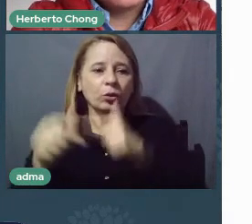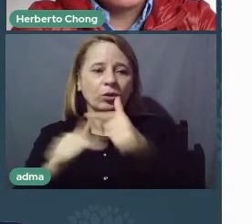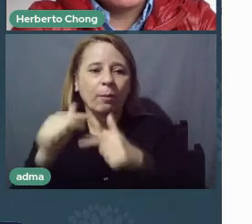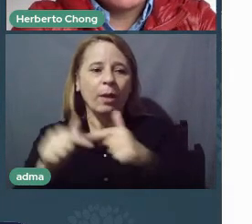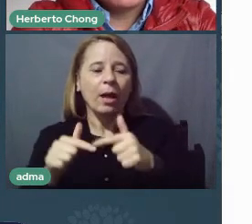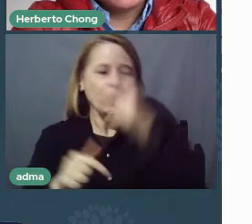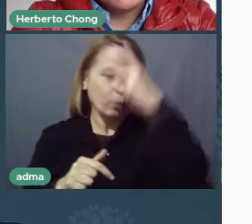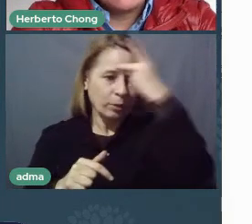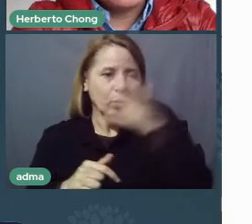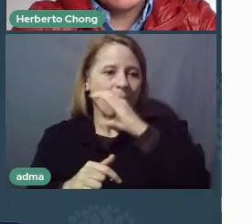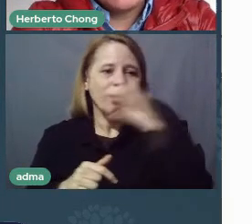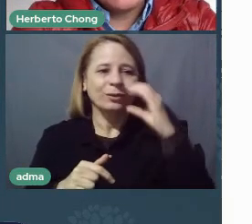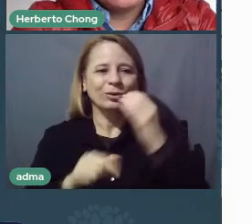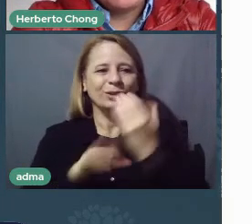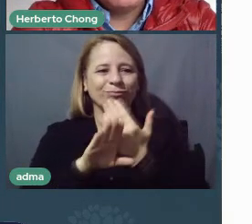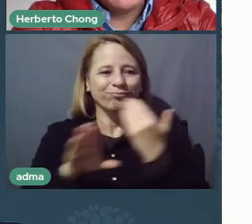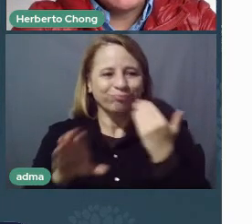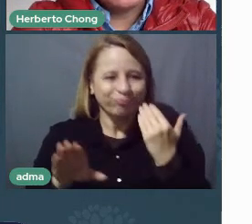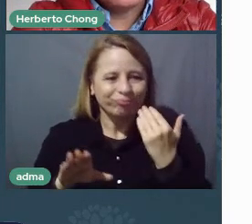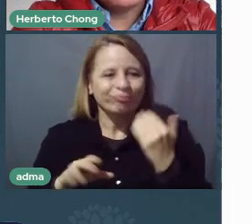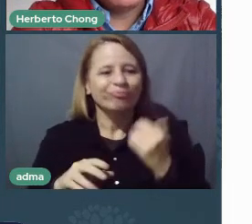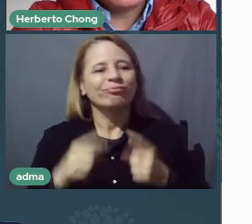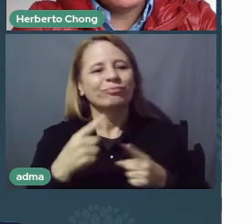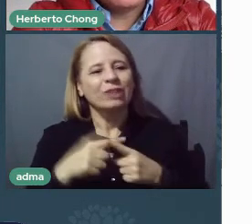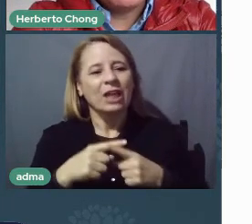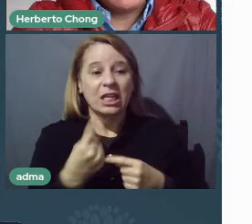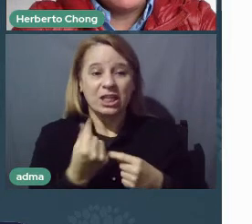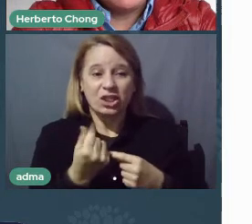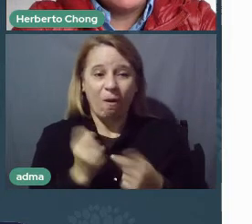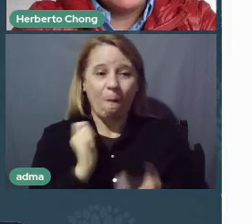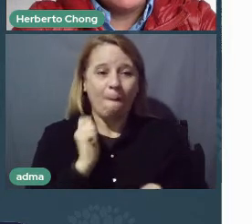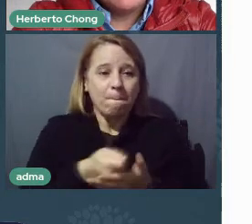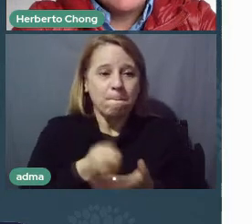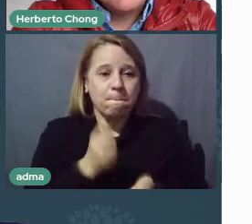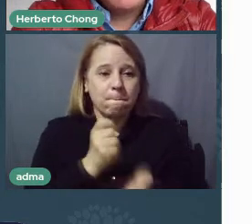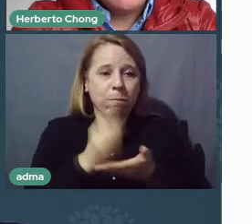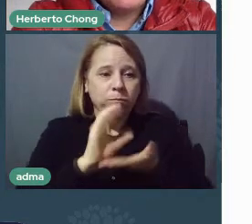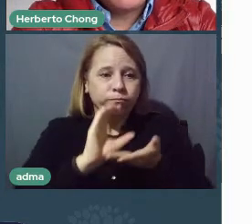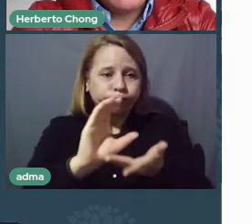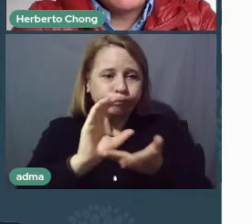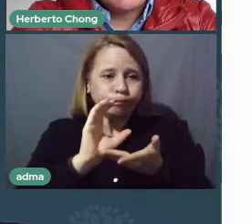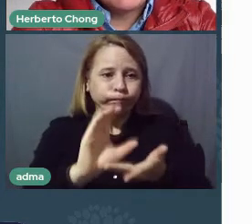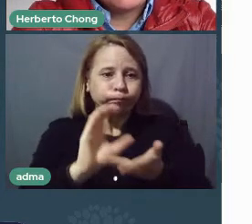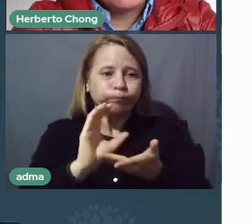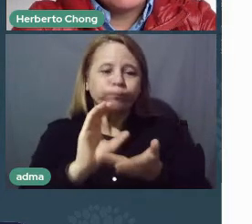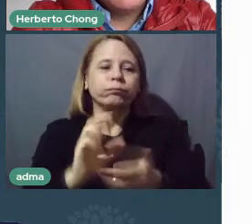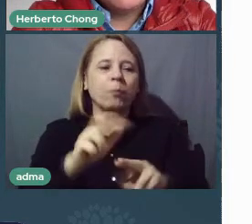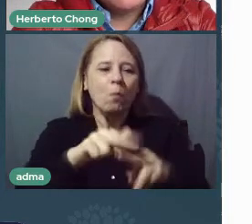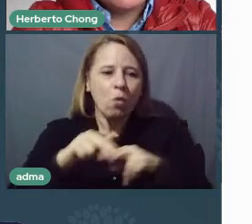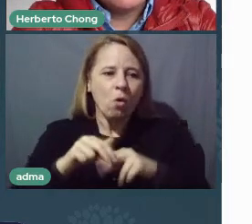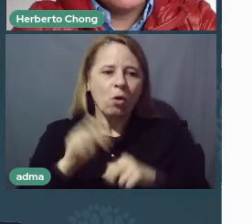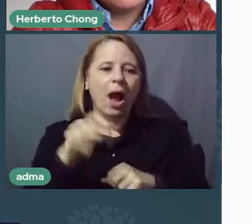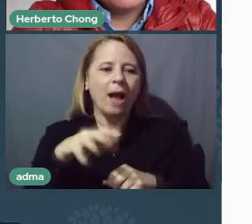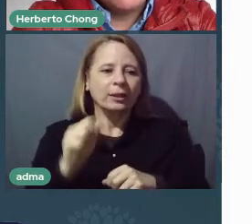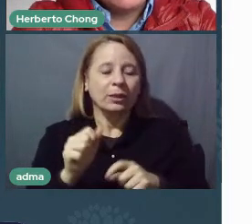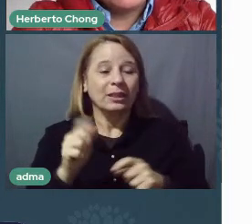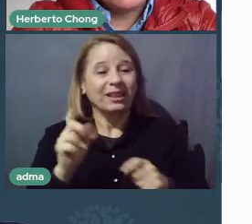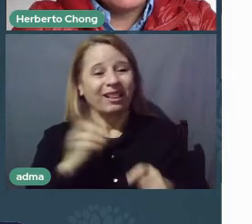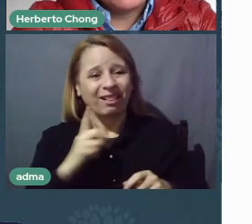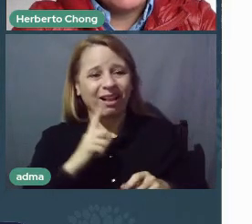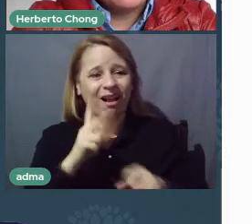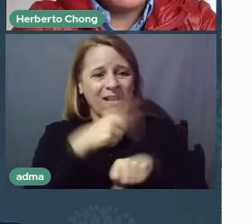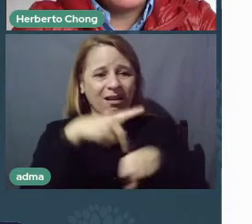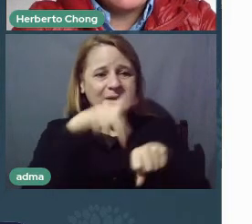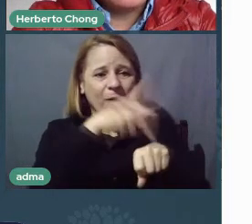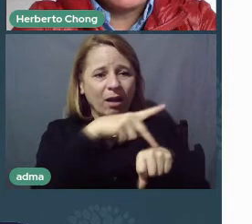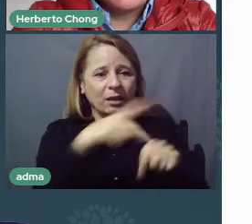os gastos com saúde da asma têm aumentado substancialmente, né? Principalmente naquelas economias desenvolvidas,